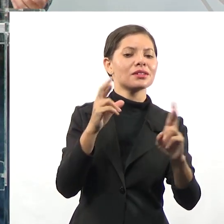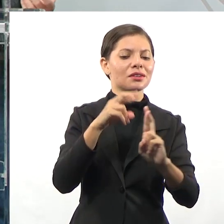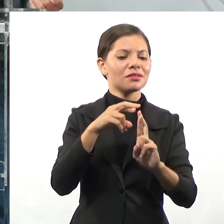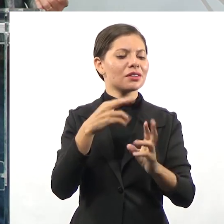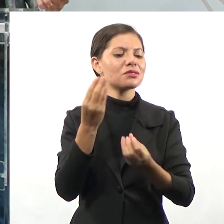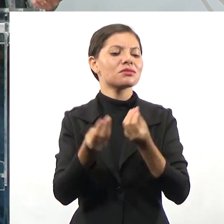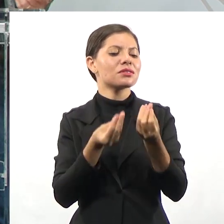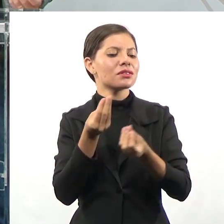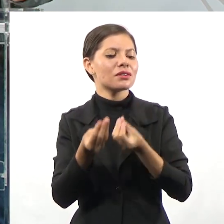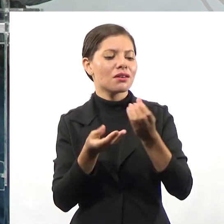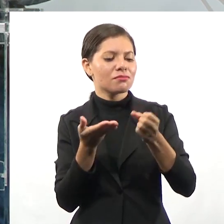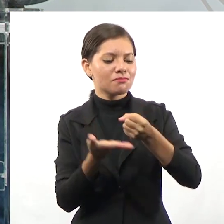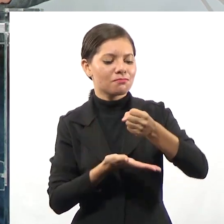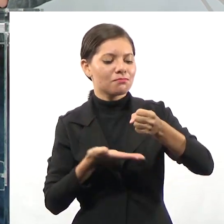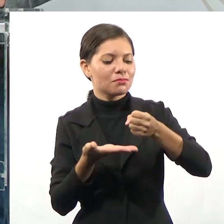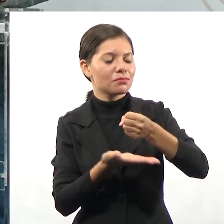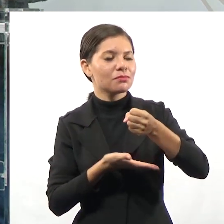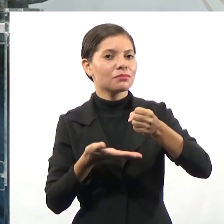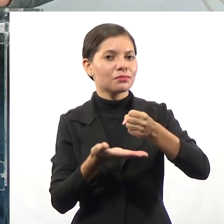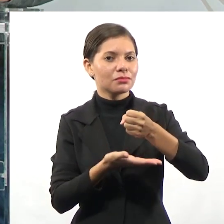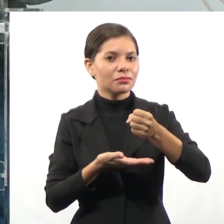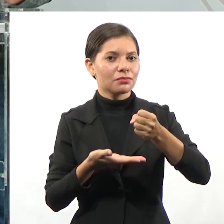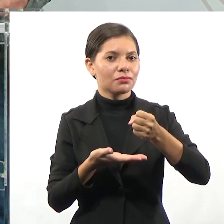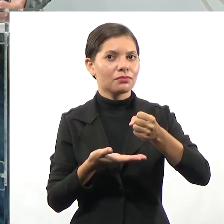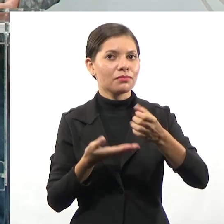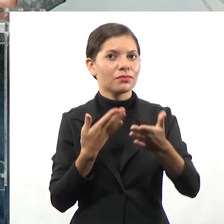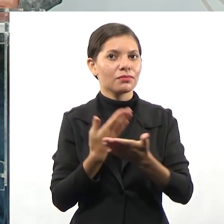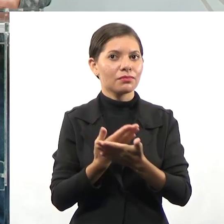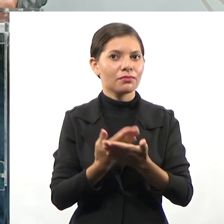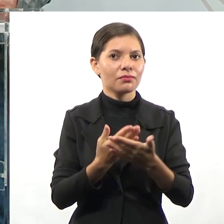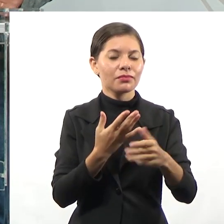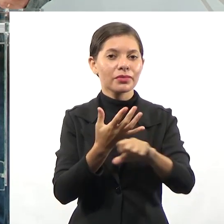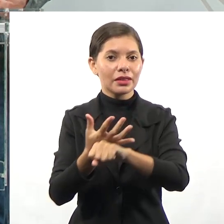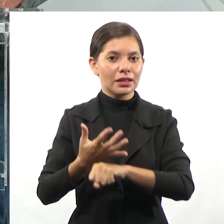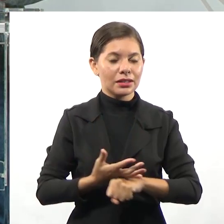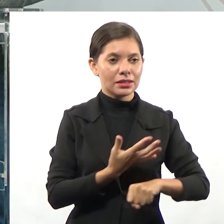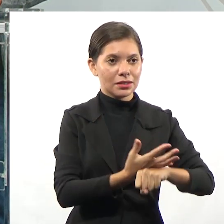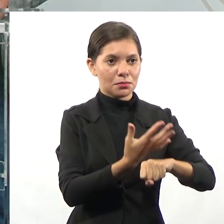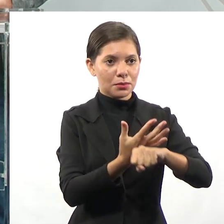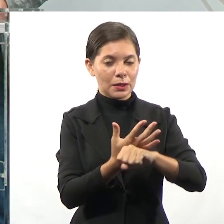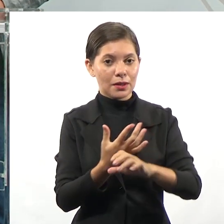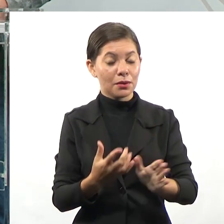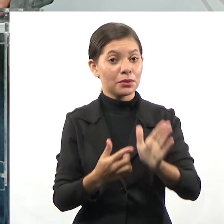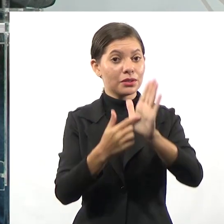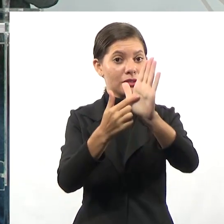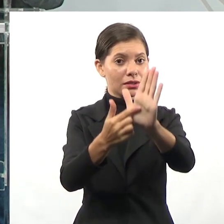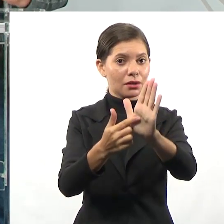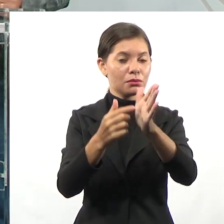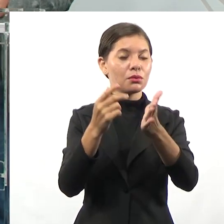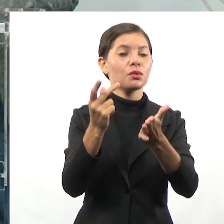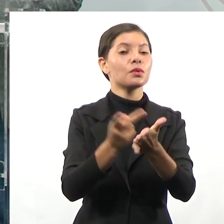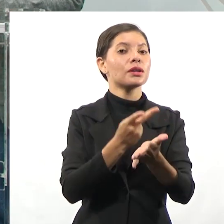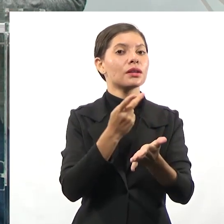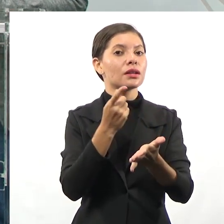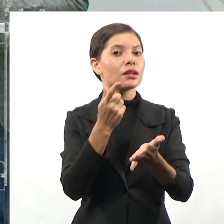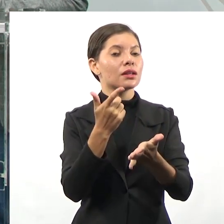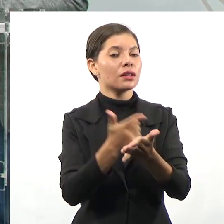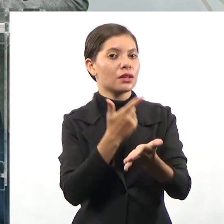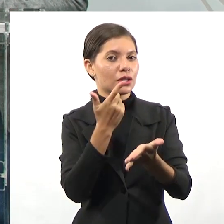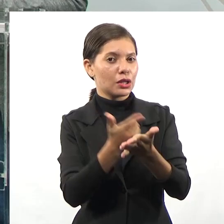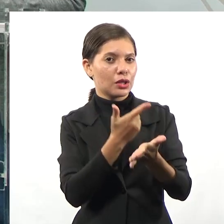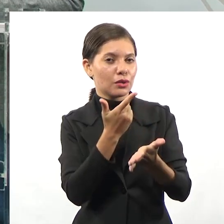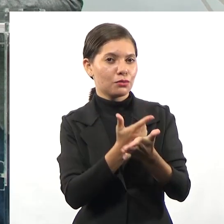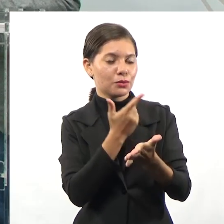para vocês que são as referências que a gente utiliza como base para a produção da aula da disciplina. Então, eu destaco o